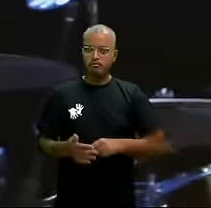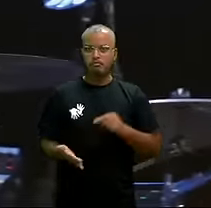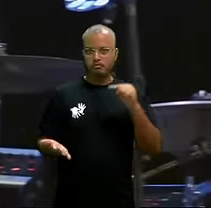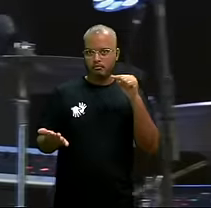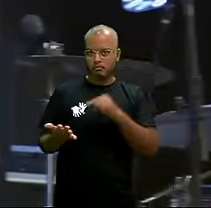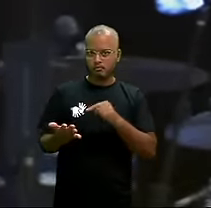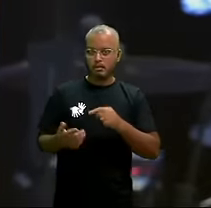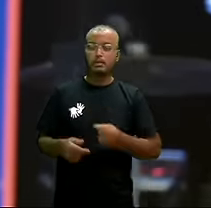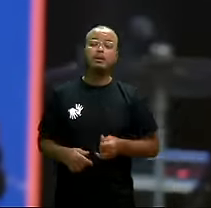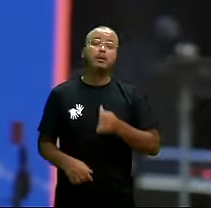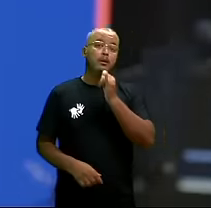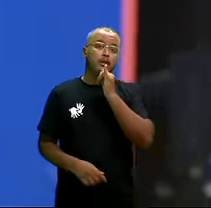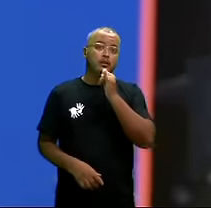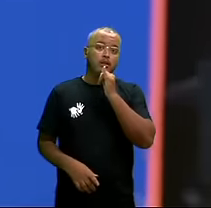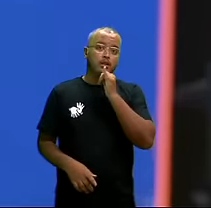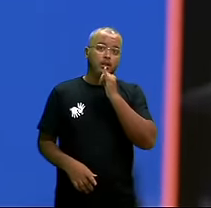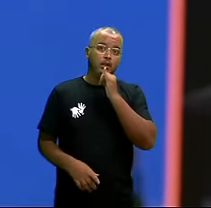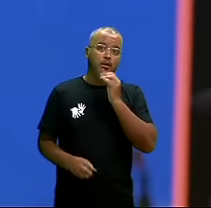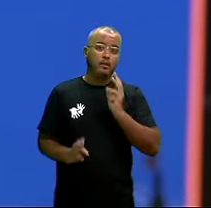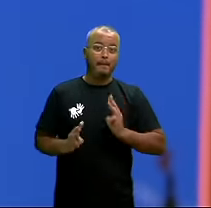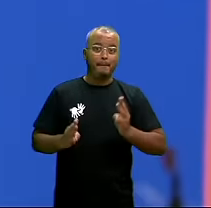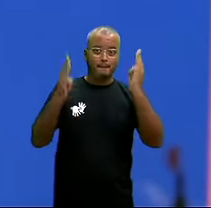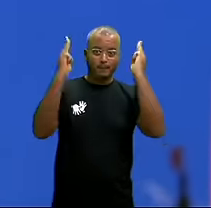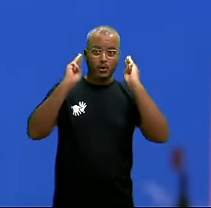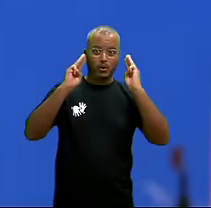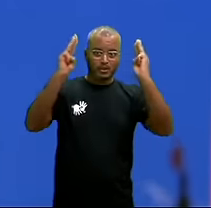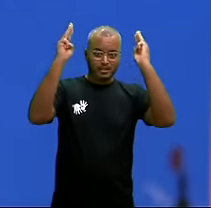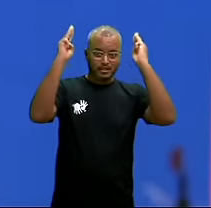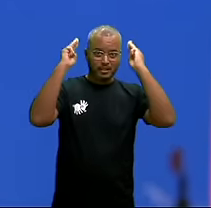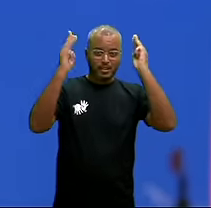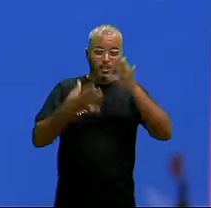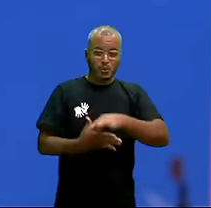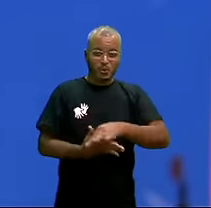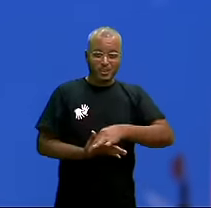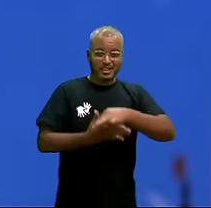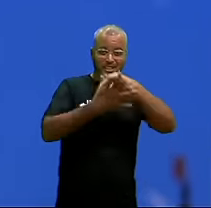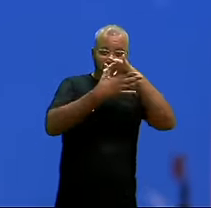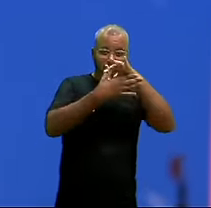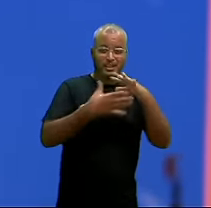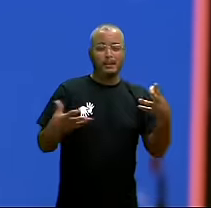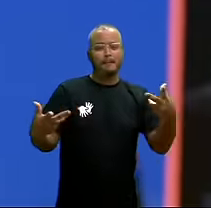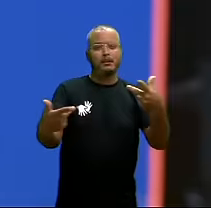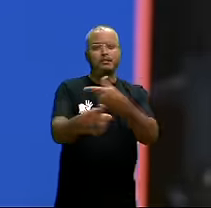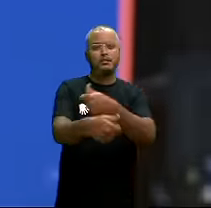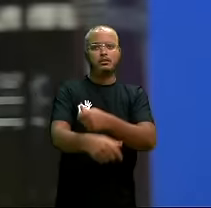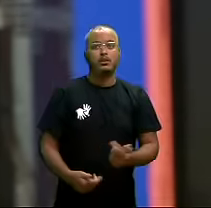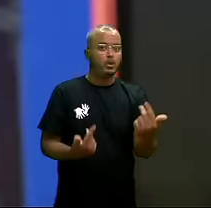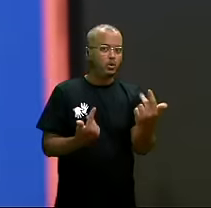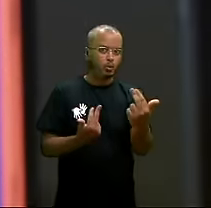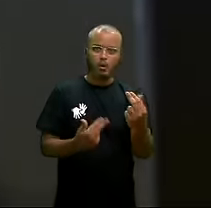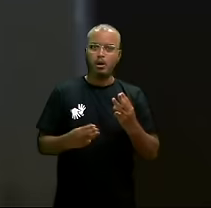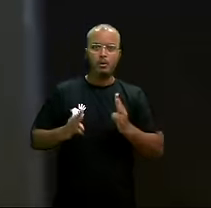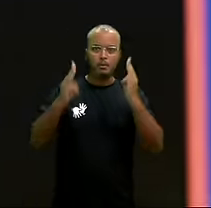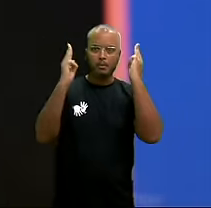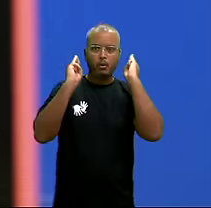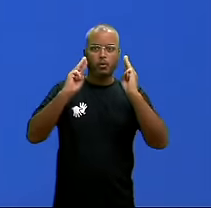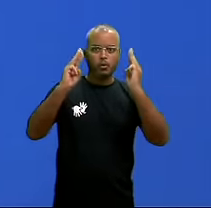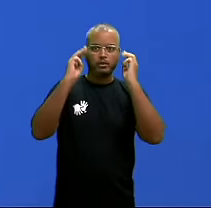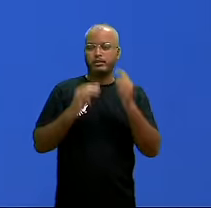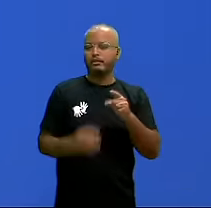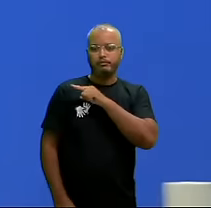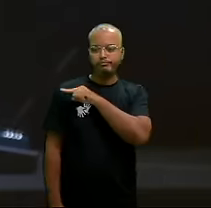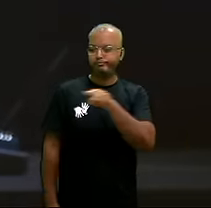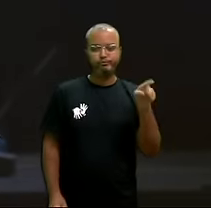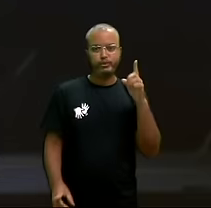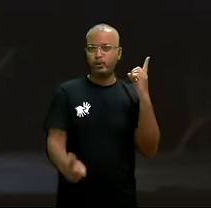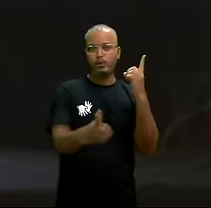como Moisés. O maior guerreiro, Davi. O maior líder, Moisés. Nunca houve um homem como ele. Lá em Israel você vai ver isso. Como a